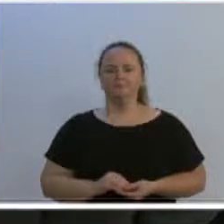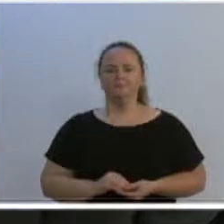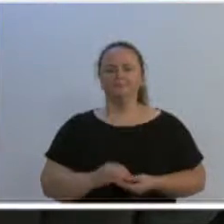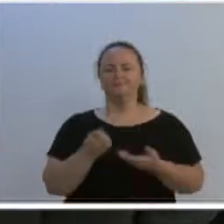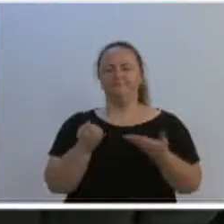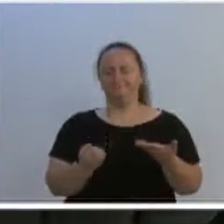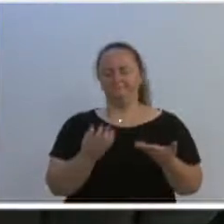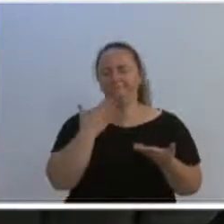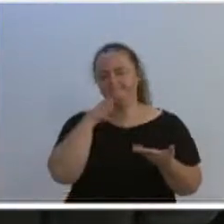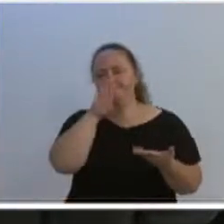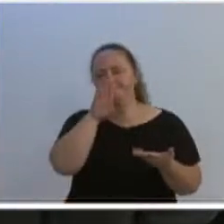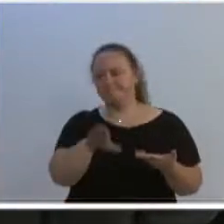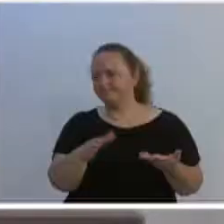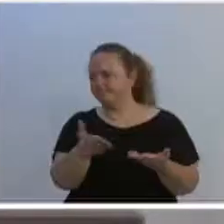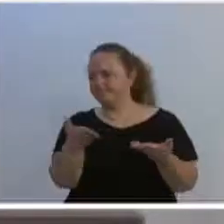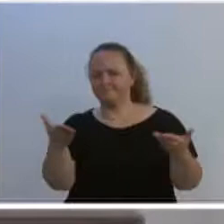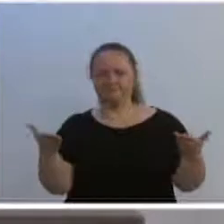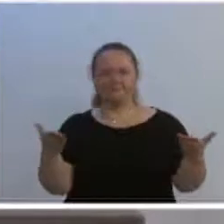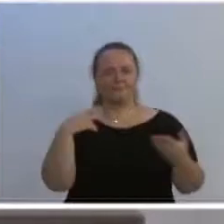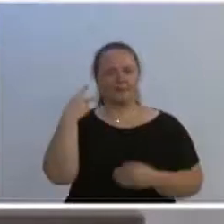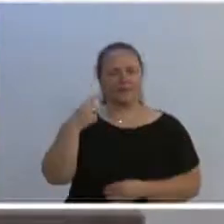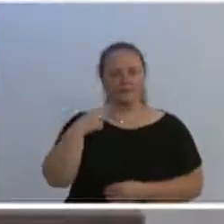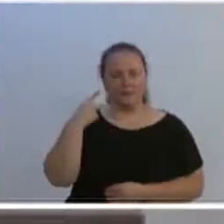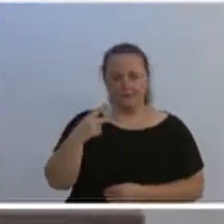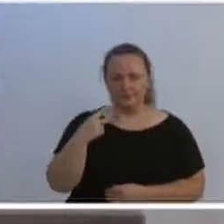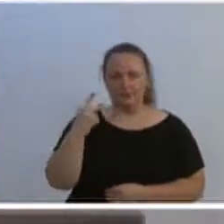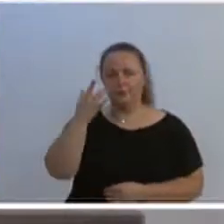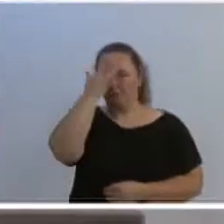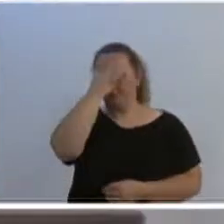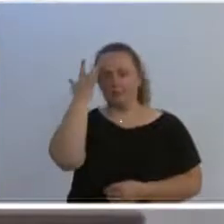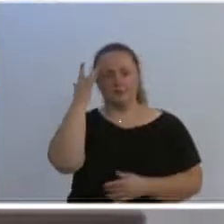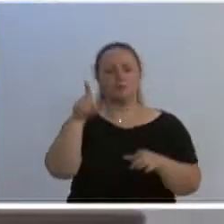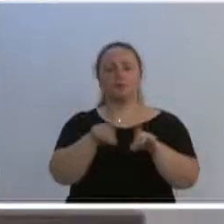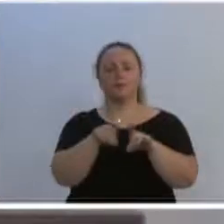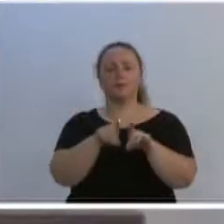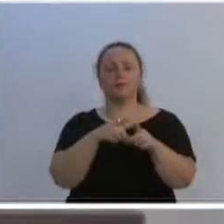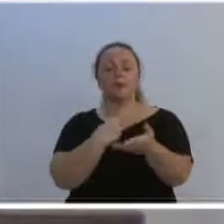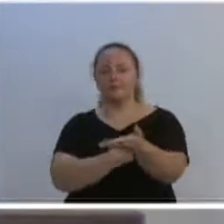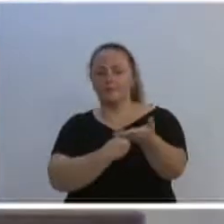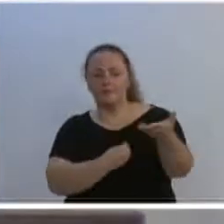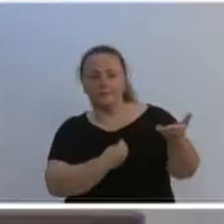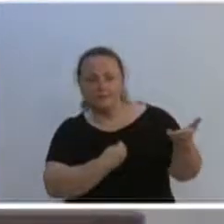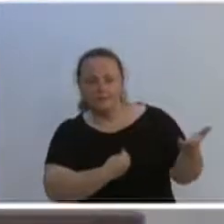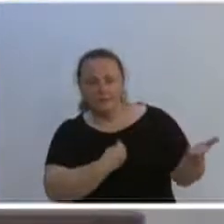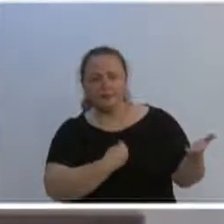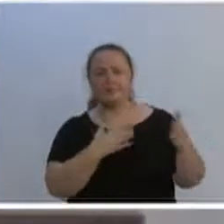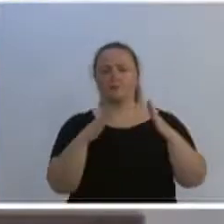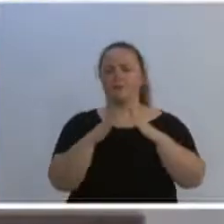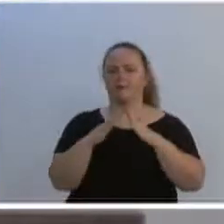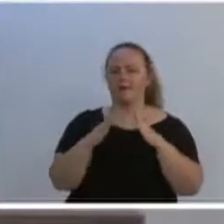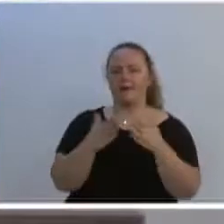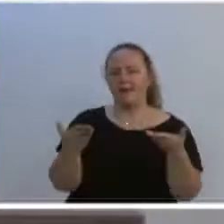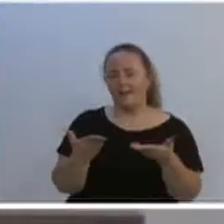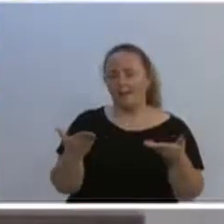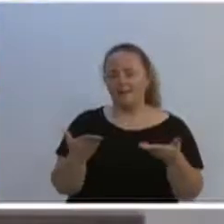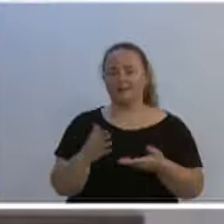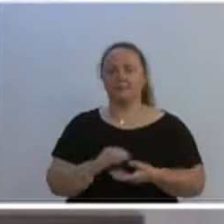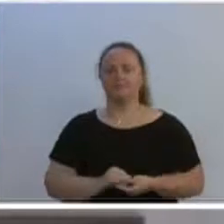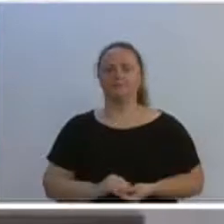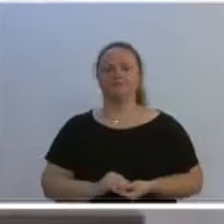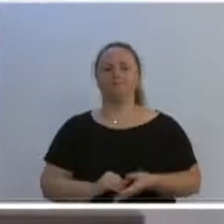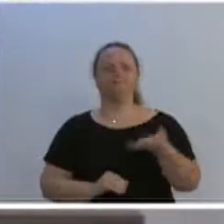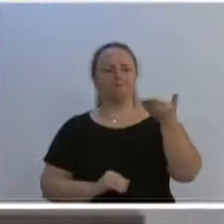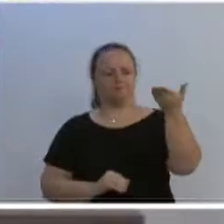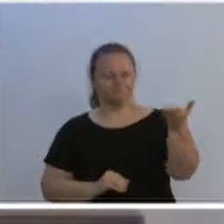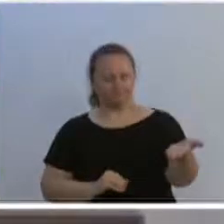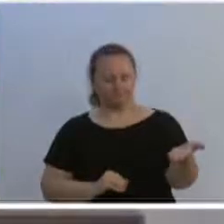Boa tarde, os colegas vereadores, a quem nos acompanha aqui na plenária, também quem nos acompanha em casa. Vereador Lenilson,